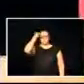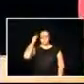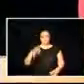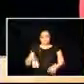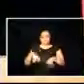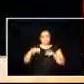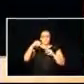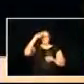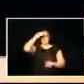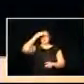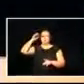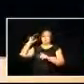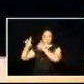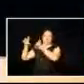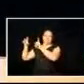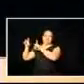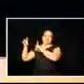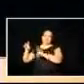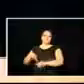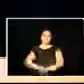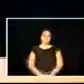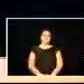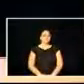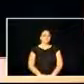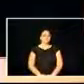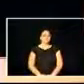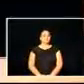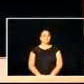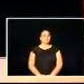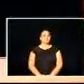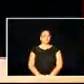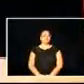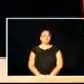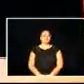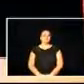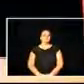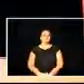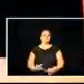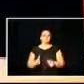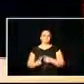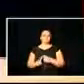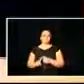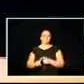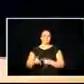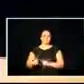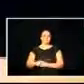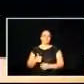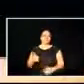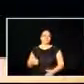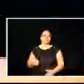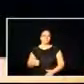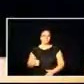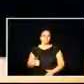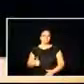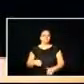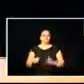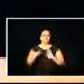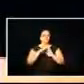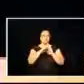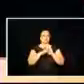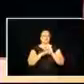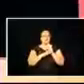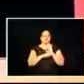Câmara. Bem, mais uma vez nós temos na nossa pauta um projeto que trata da criação